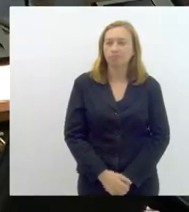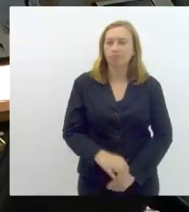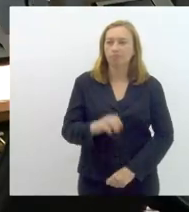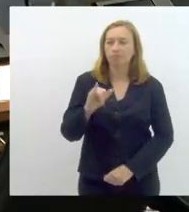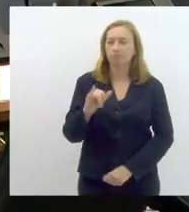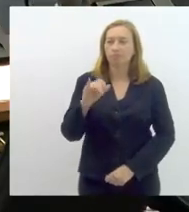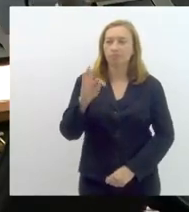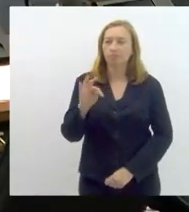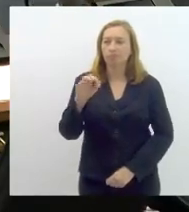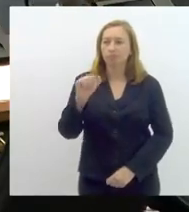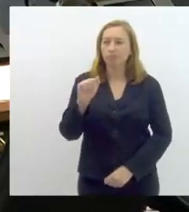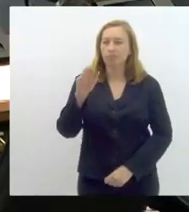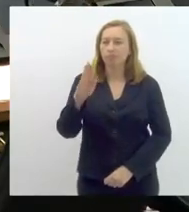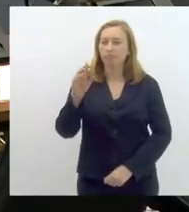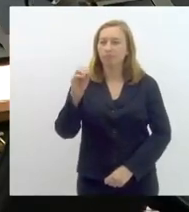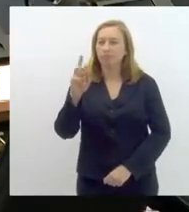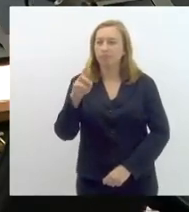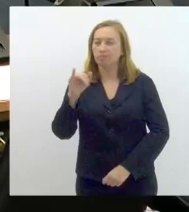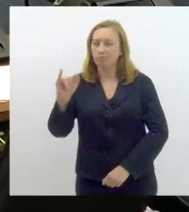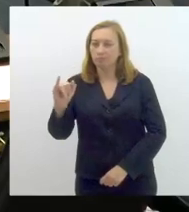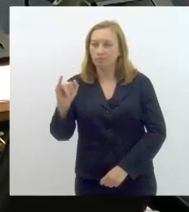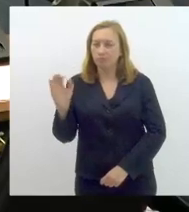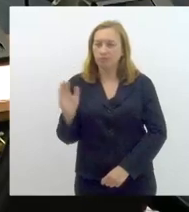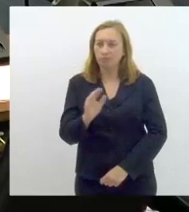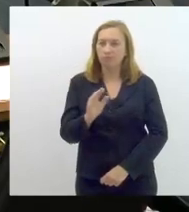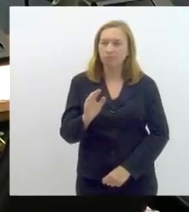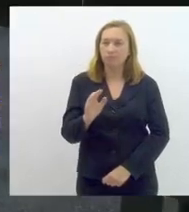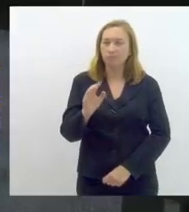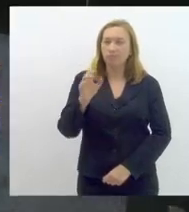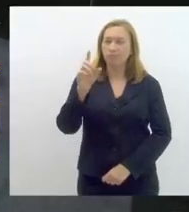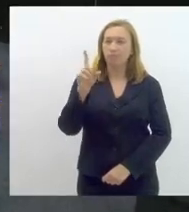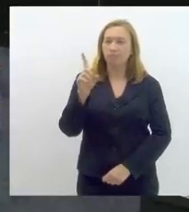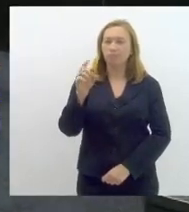Itaboraí, Lohan dos Santos Nascimento Abreu.